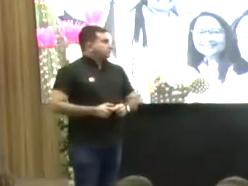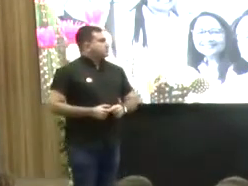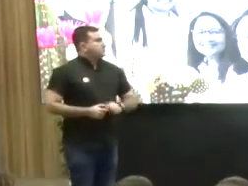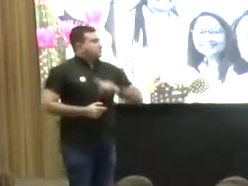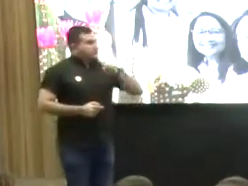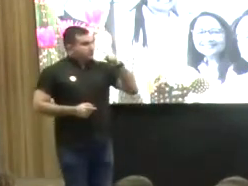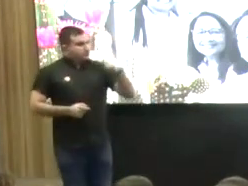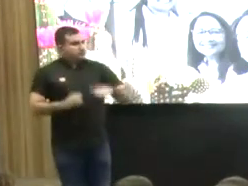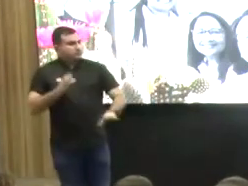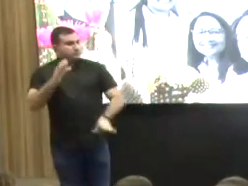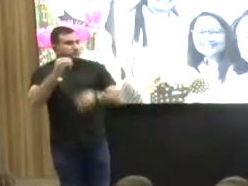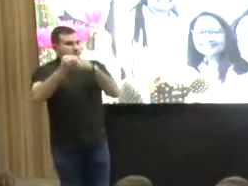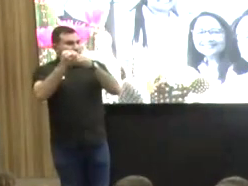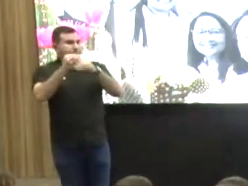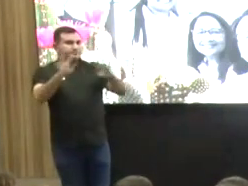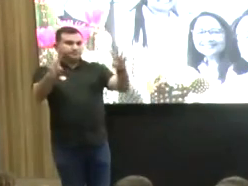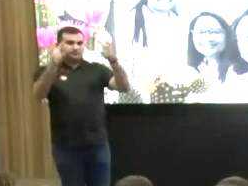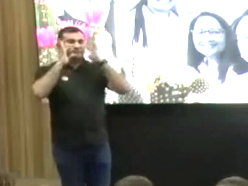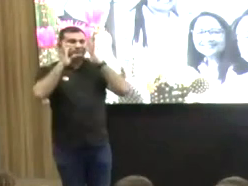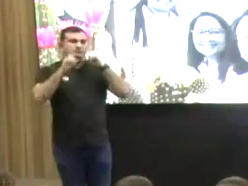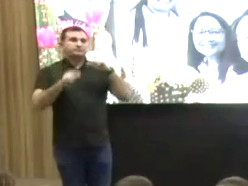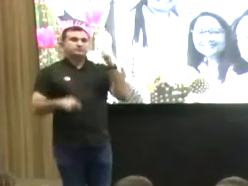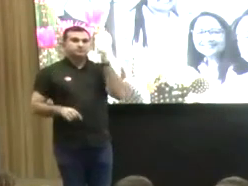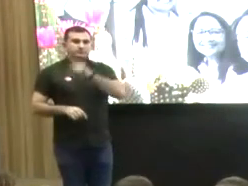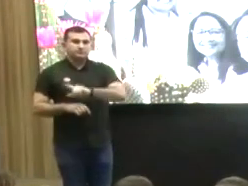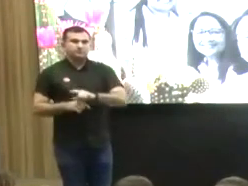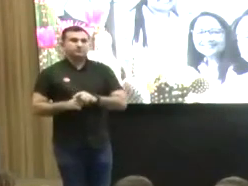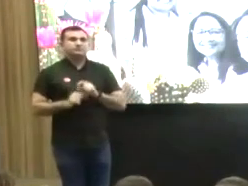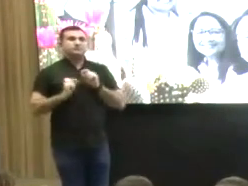também de que